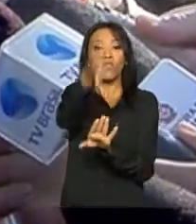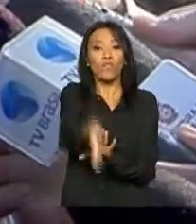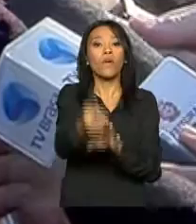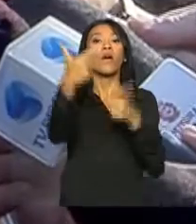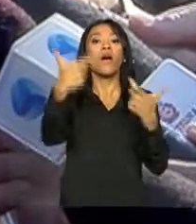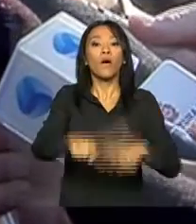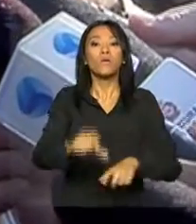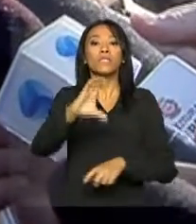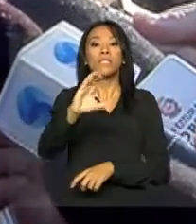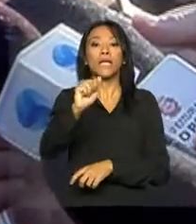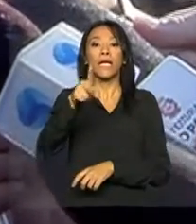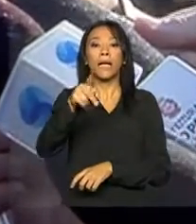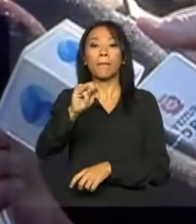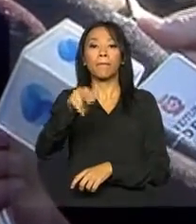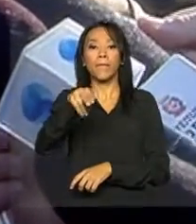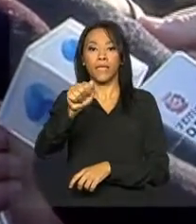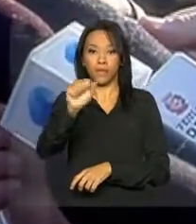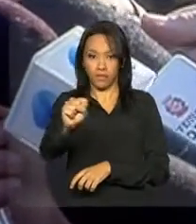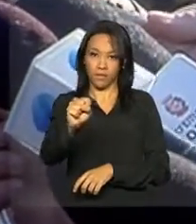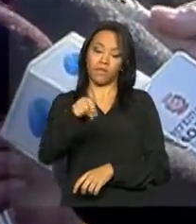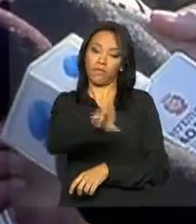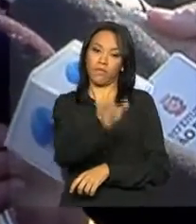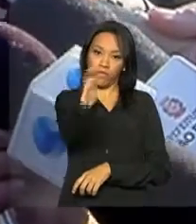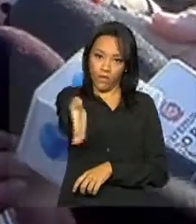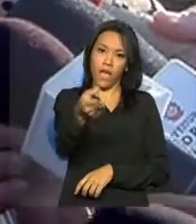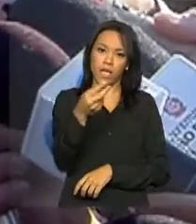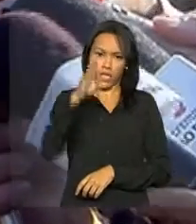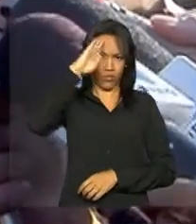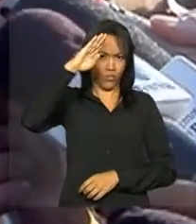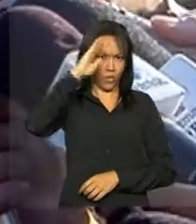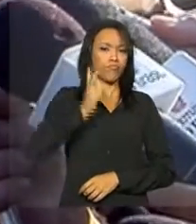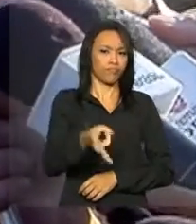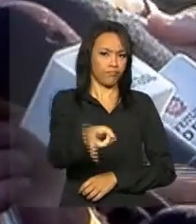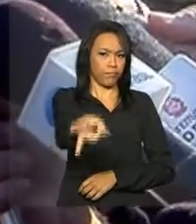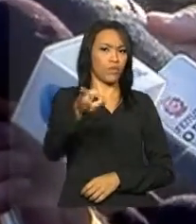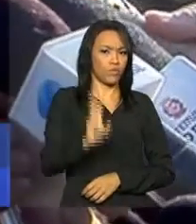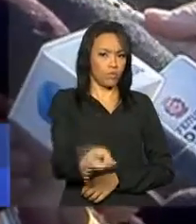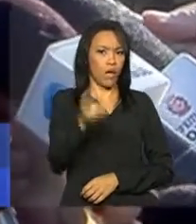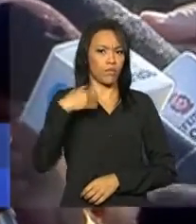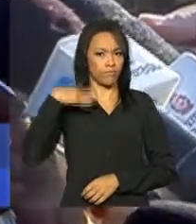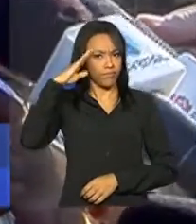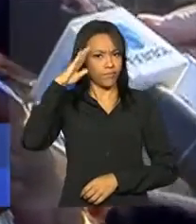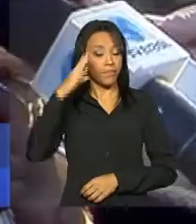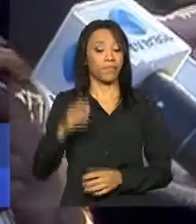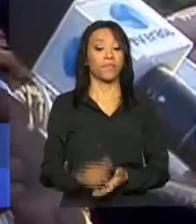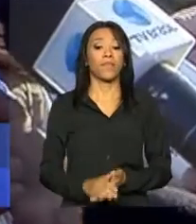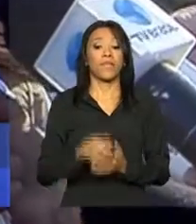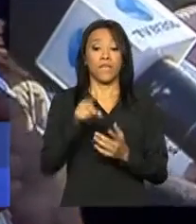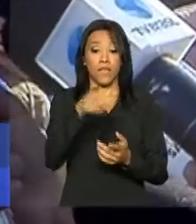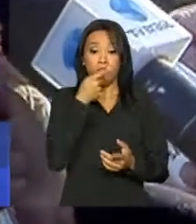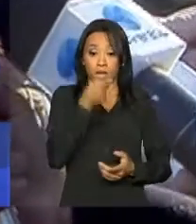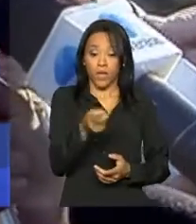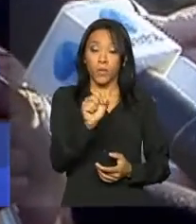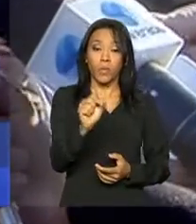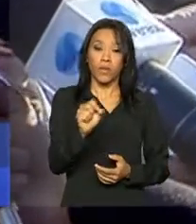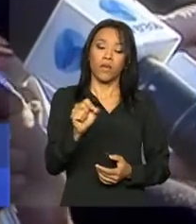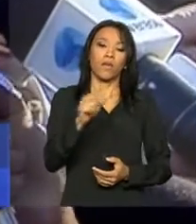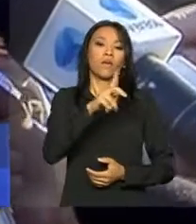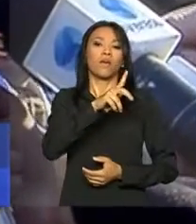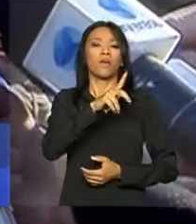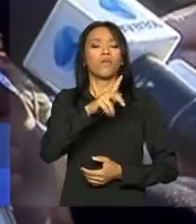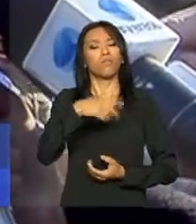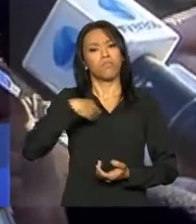que a ação dos integrantes das forças armadas será permanente os agentes públicos puderam entrar em